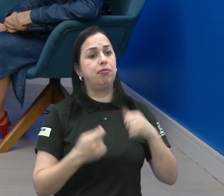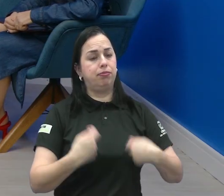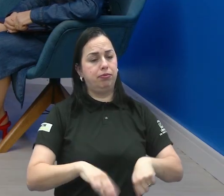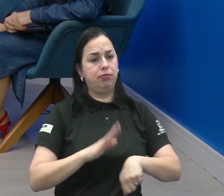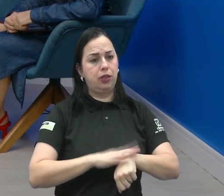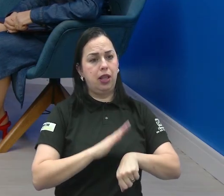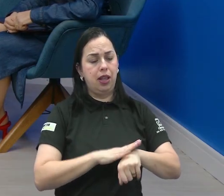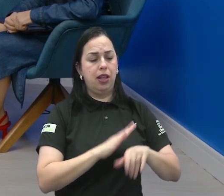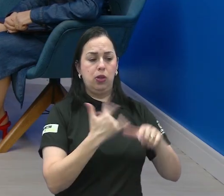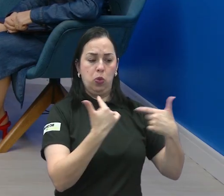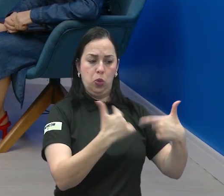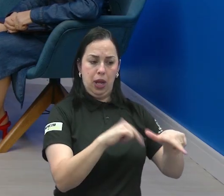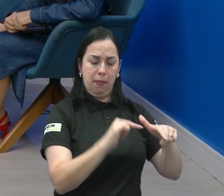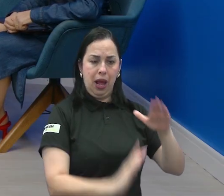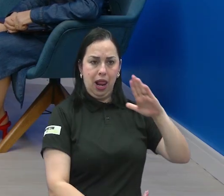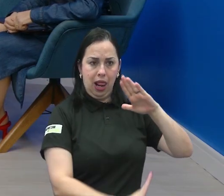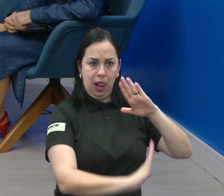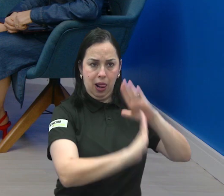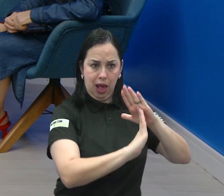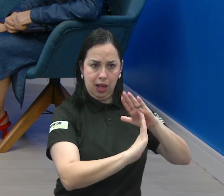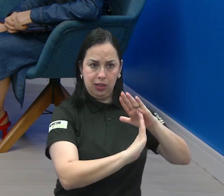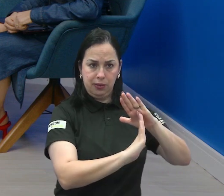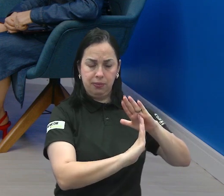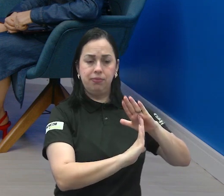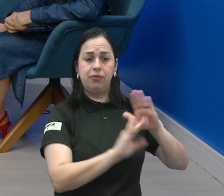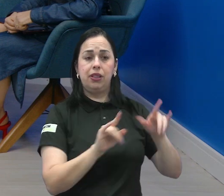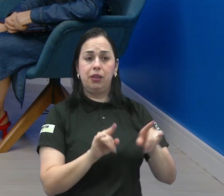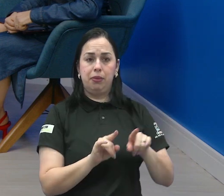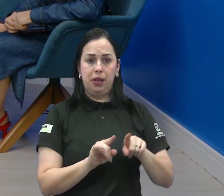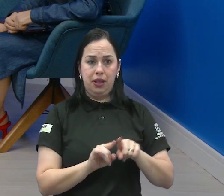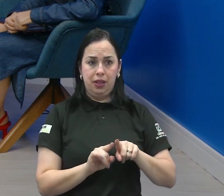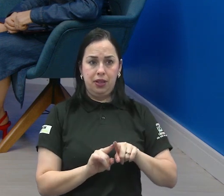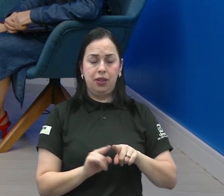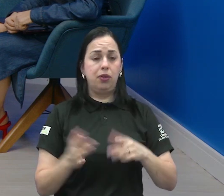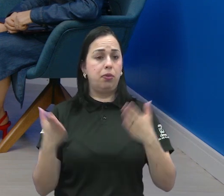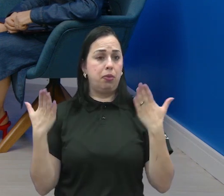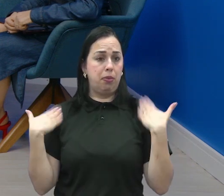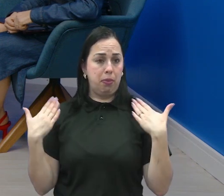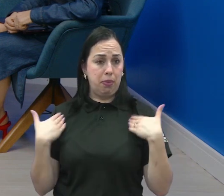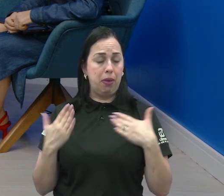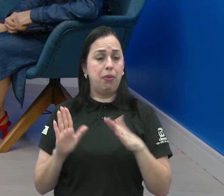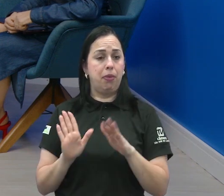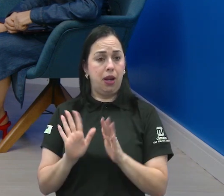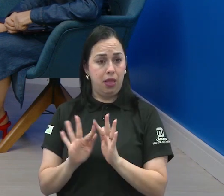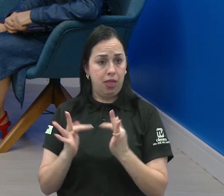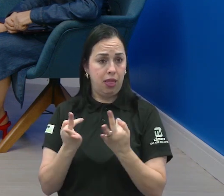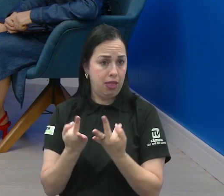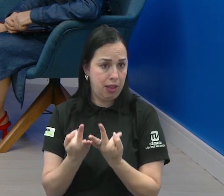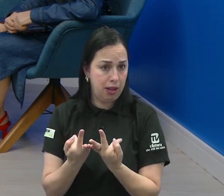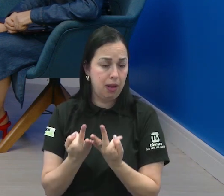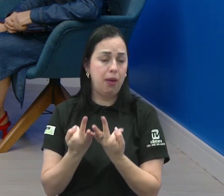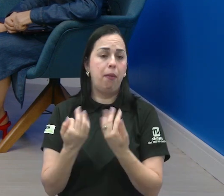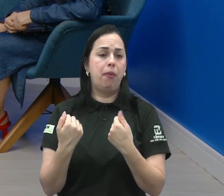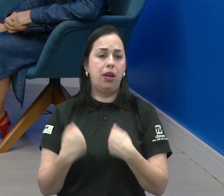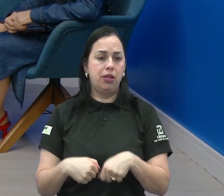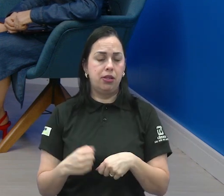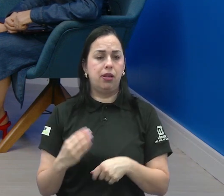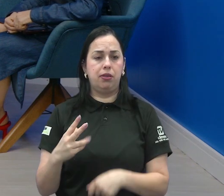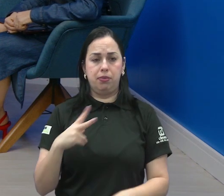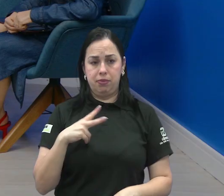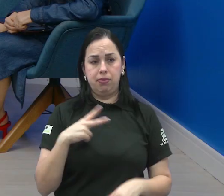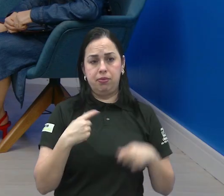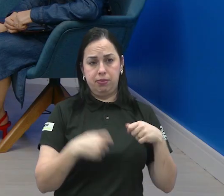tempo, né, tanto da escola, limitar o tempo de trabalho na escola, como o tempo de lazer, o tempo com a família, né, de cuidados